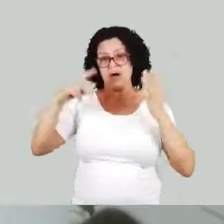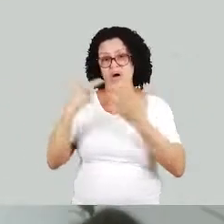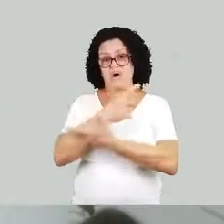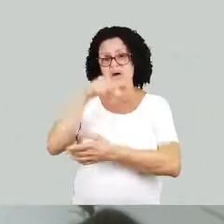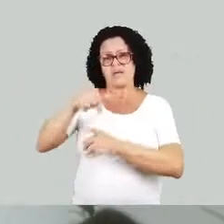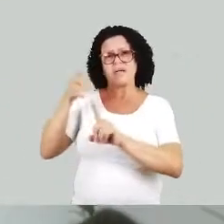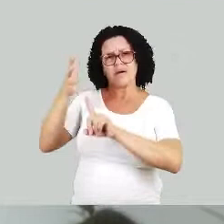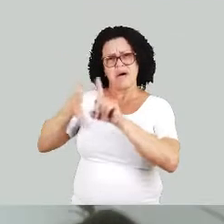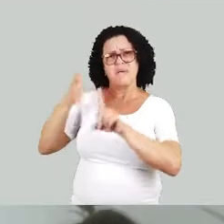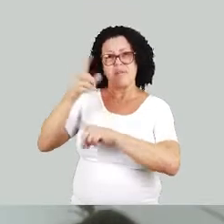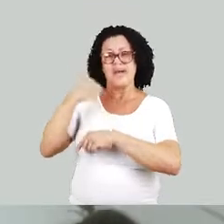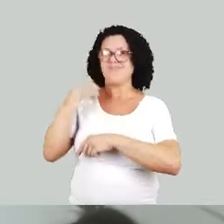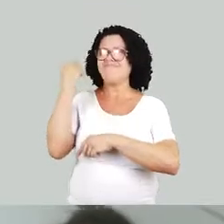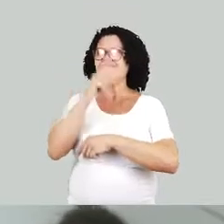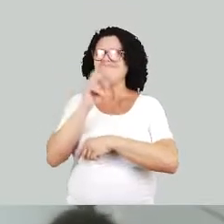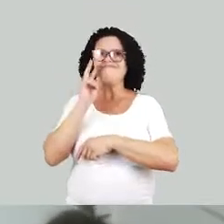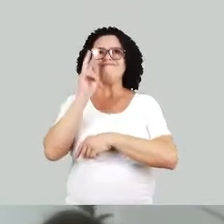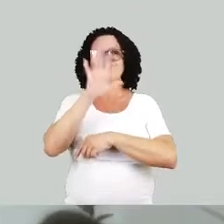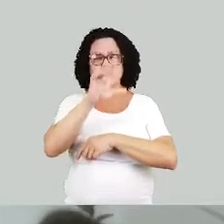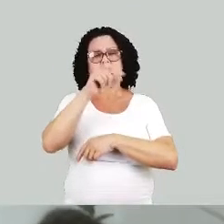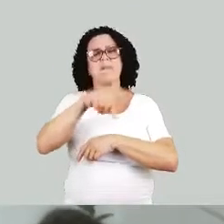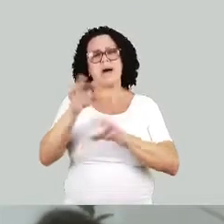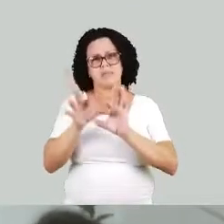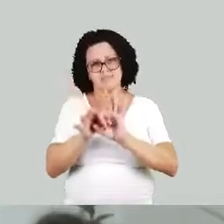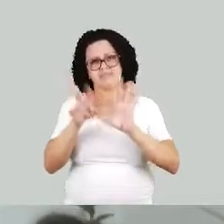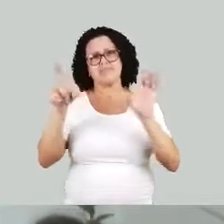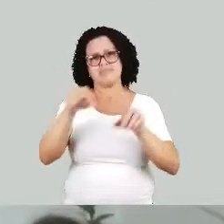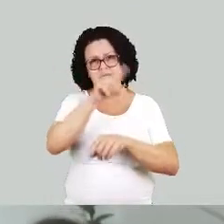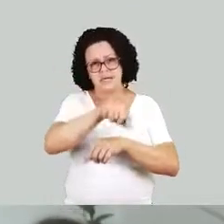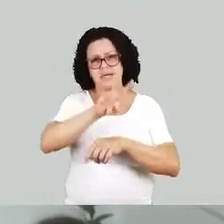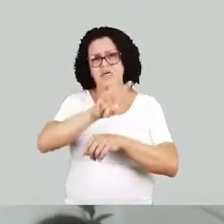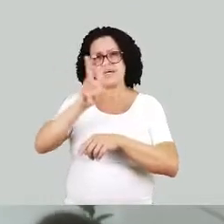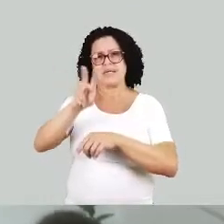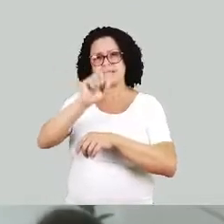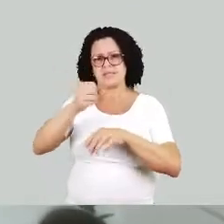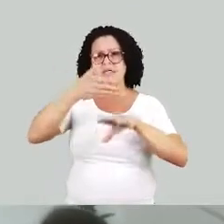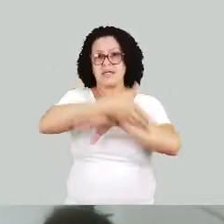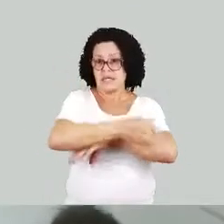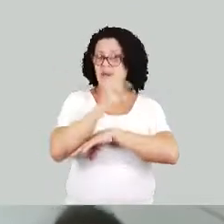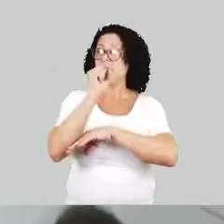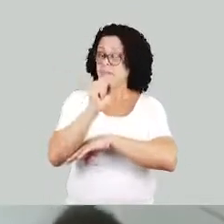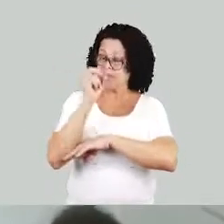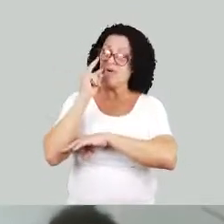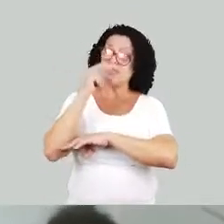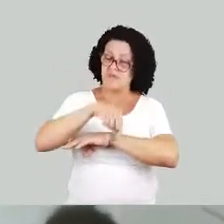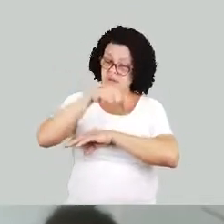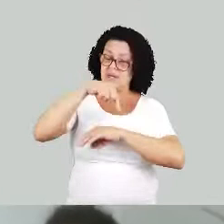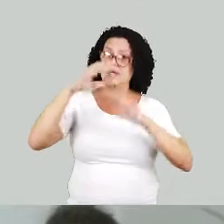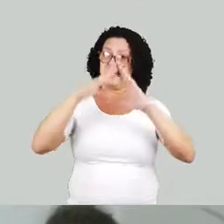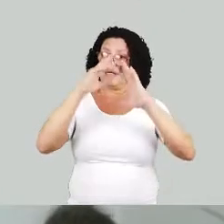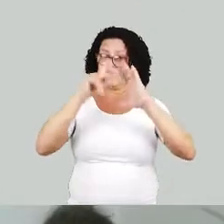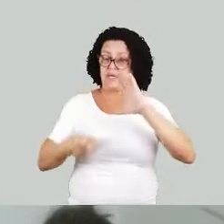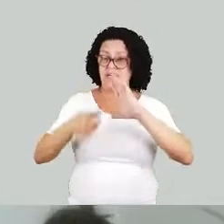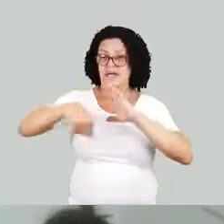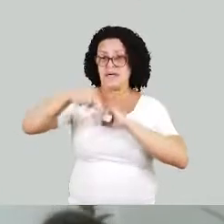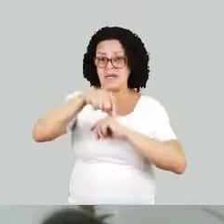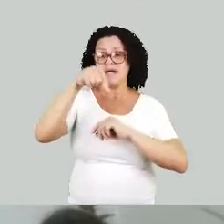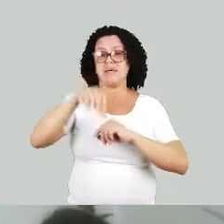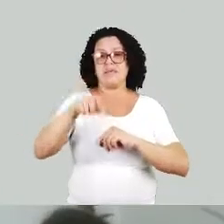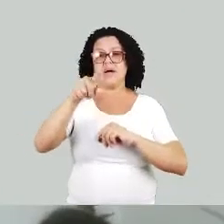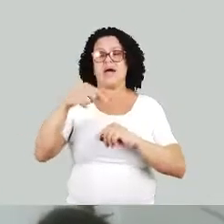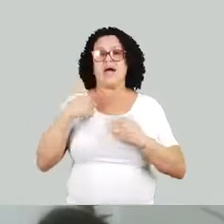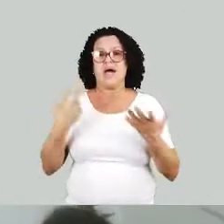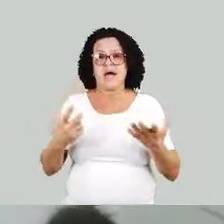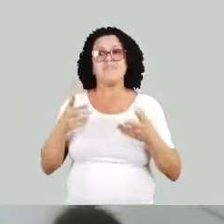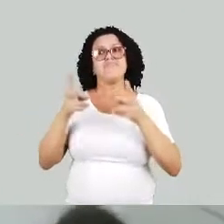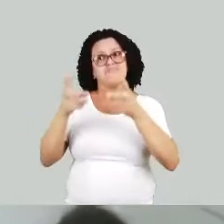que não teve a oportunidade de assistir, está disponível aqui no canal do Lar Irmã Zarabatana, em que